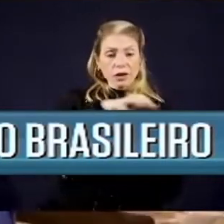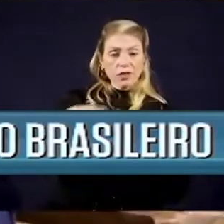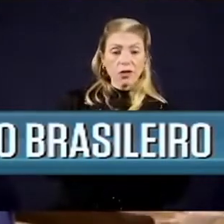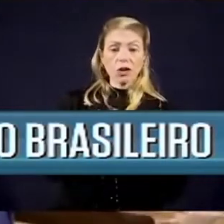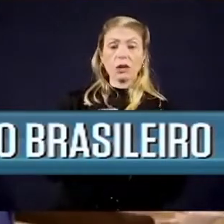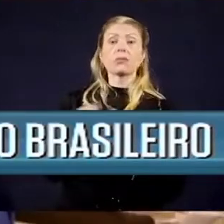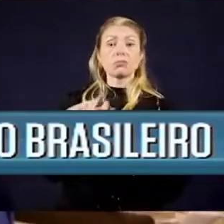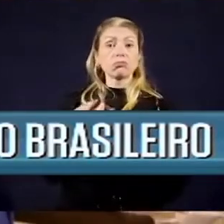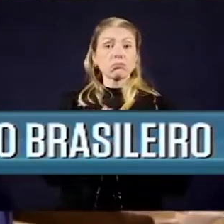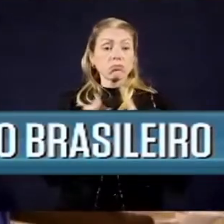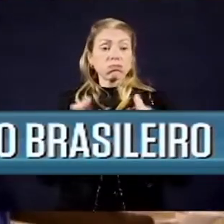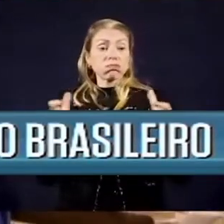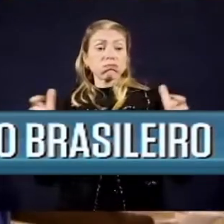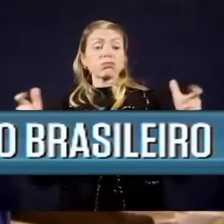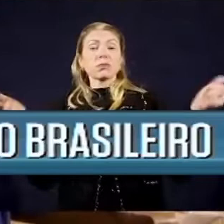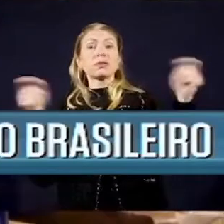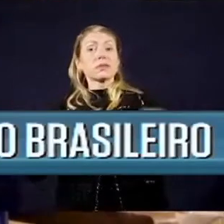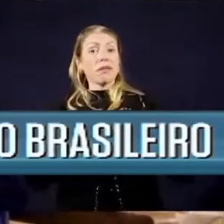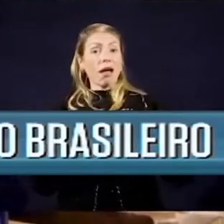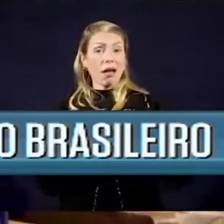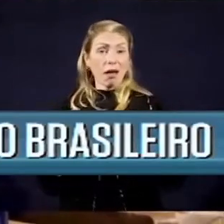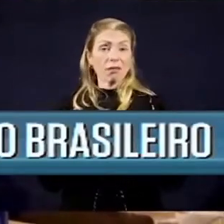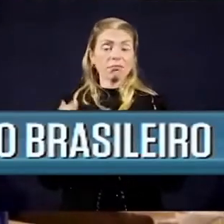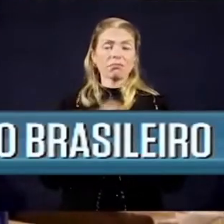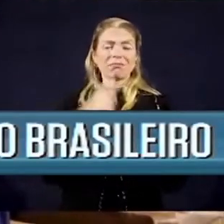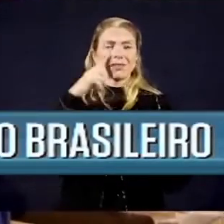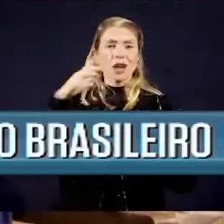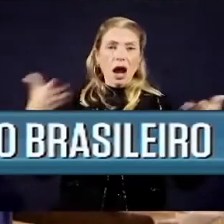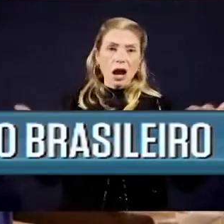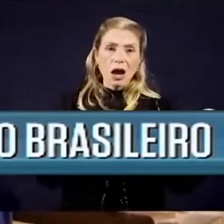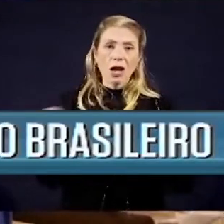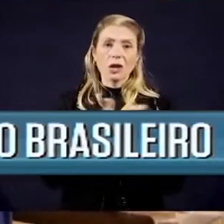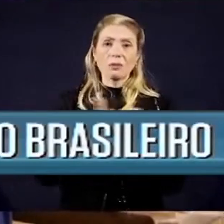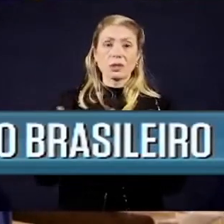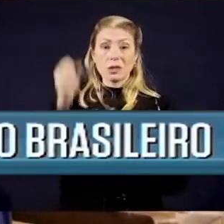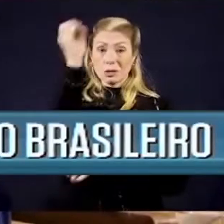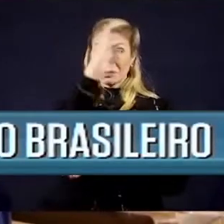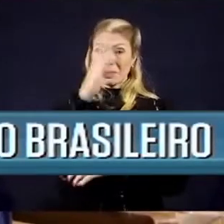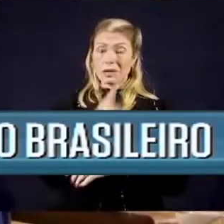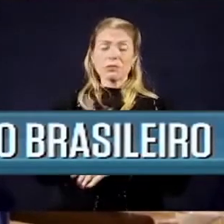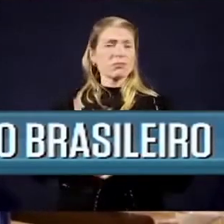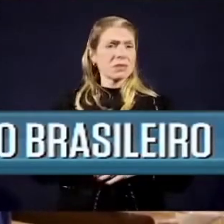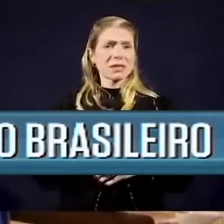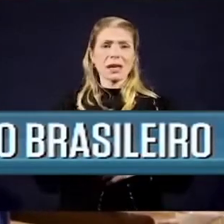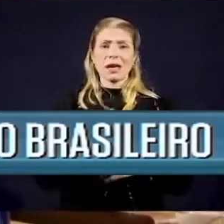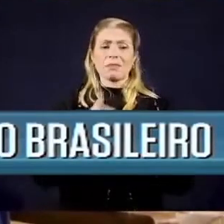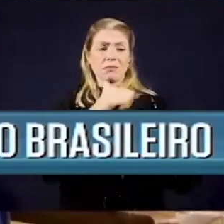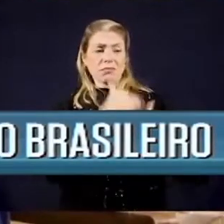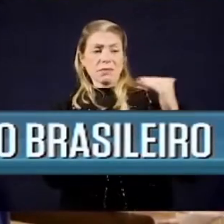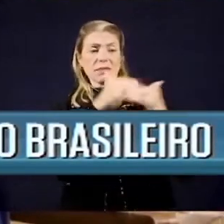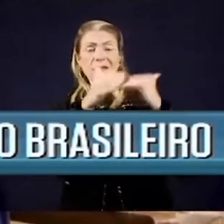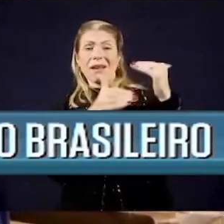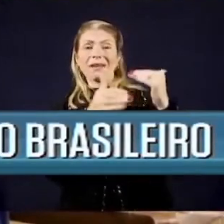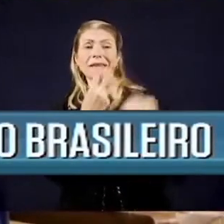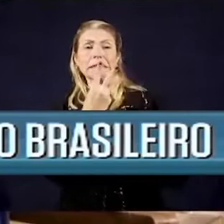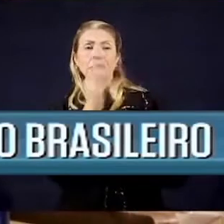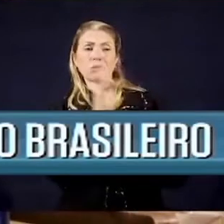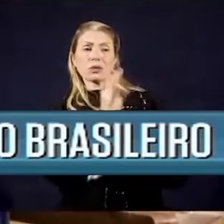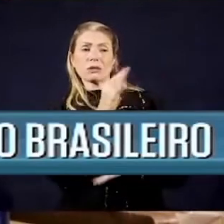os debates com uma palestra sobre o cenário econômico e político brasileiro. O Brasil esse ano vai crescer perto de